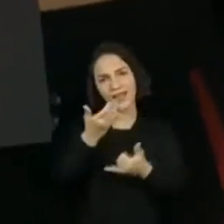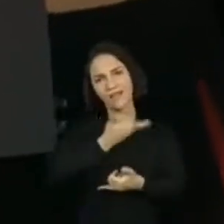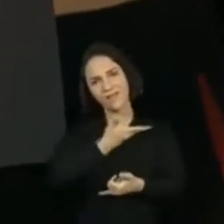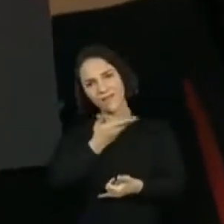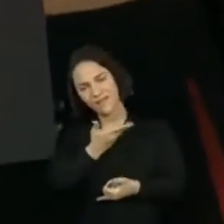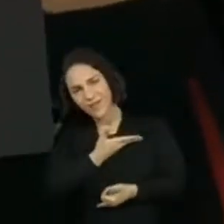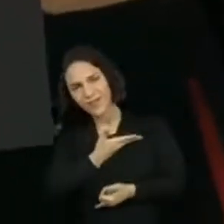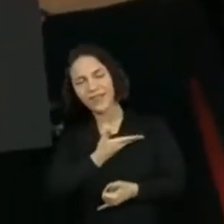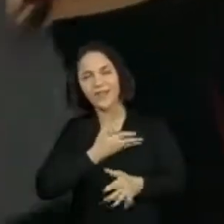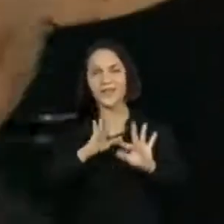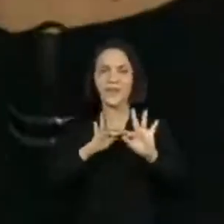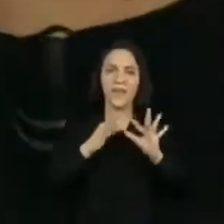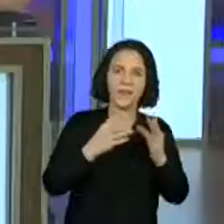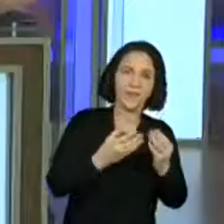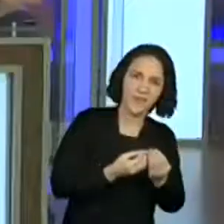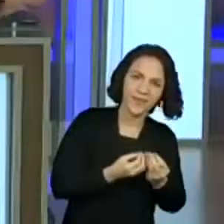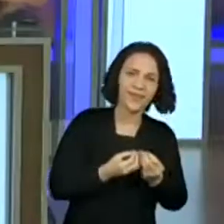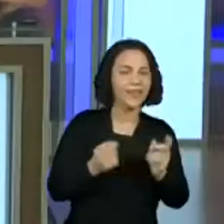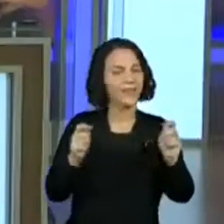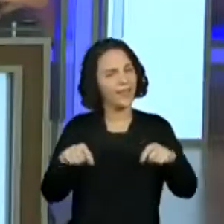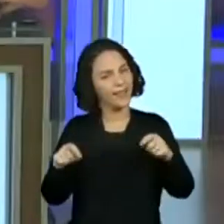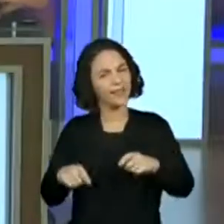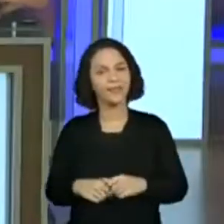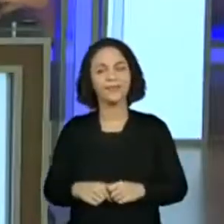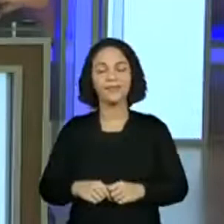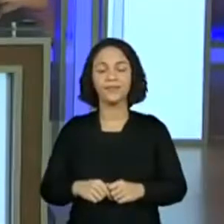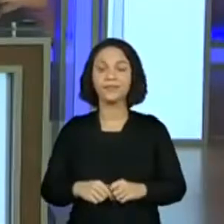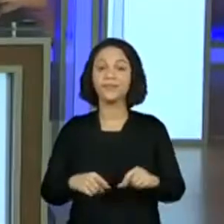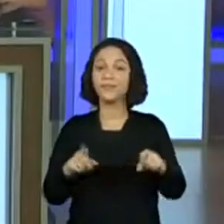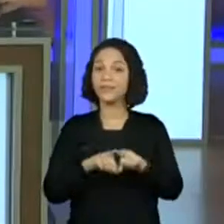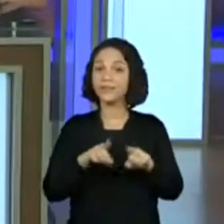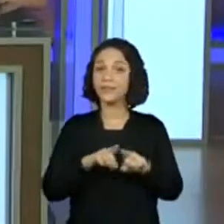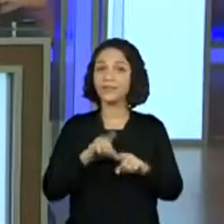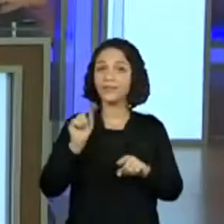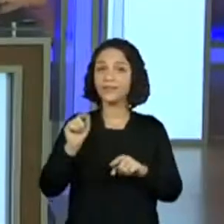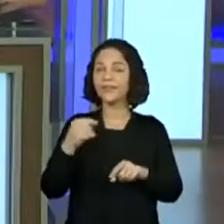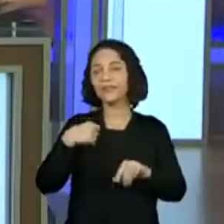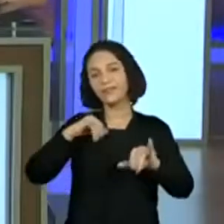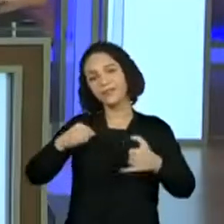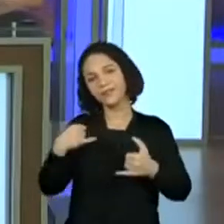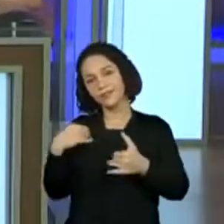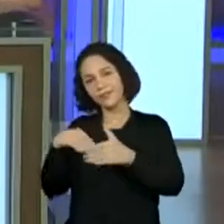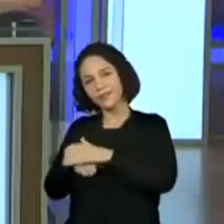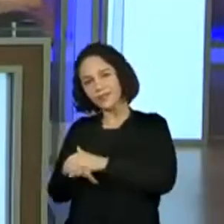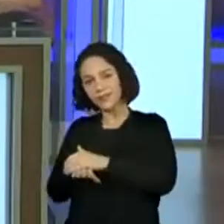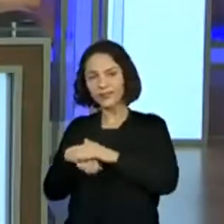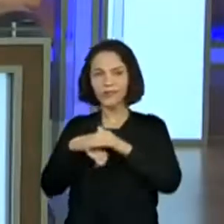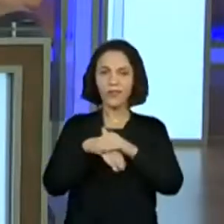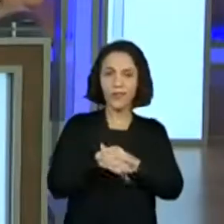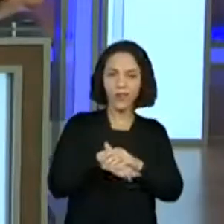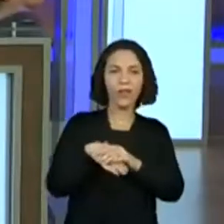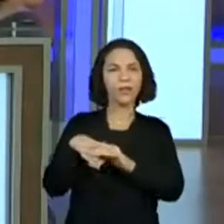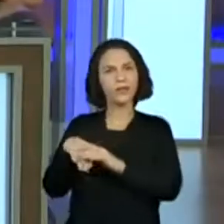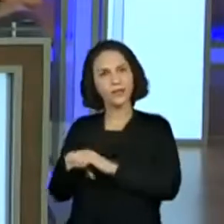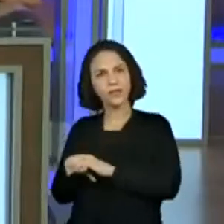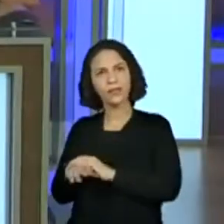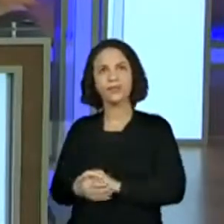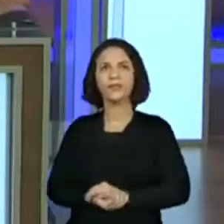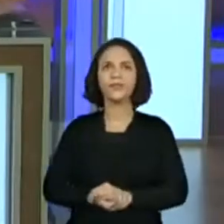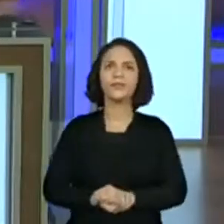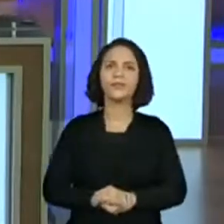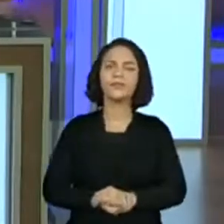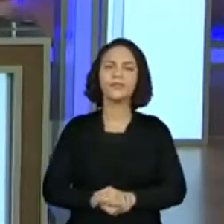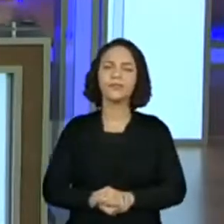brincar aí com os amigos, não é? E guardando, a gente vai separar aqui um pouquinho pra não ficar